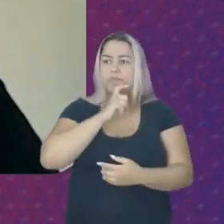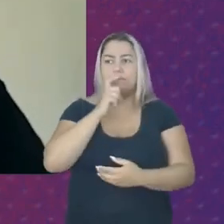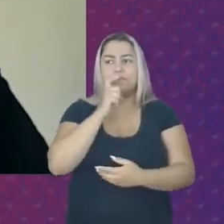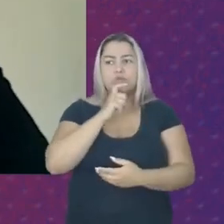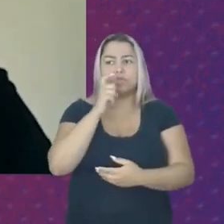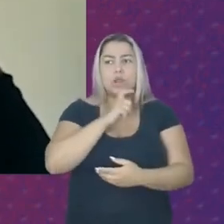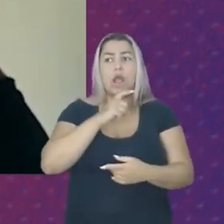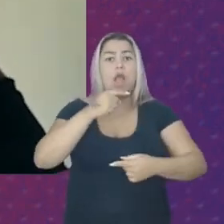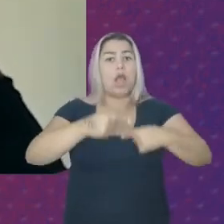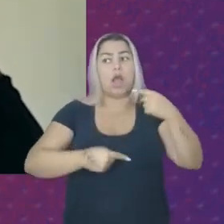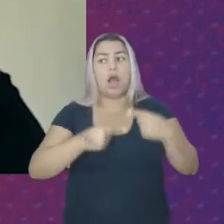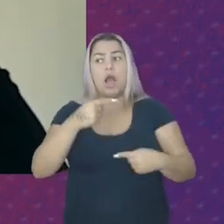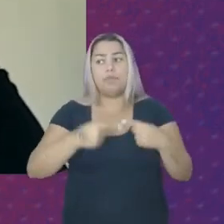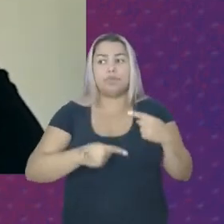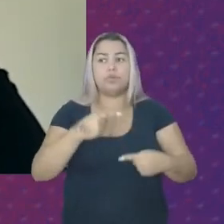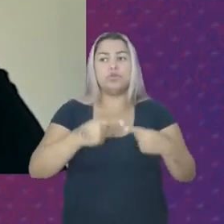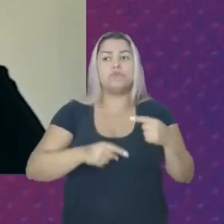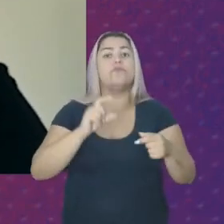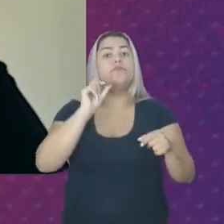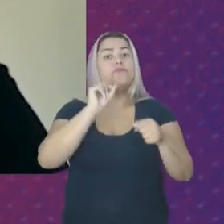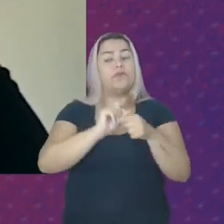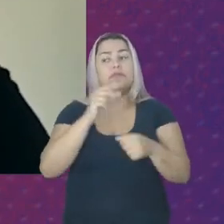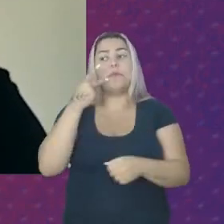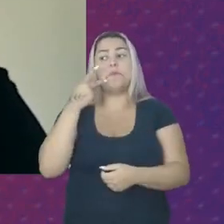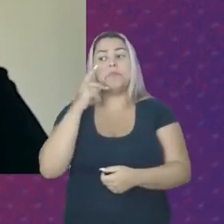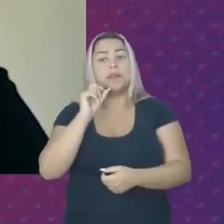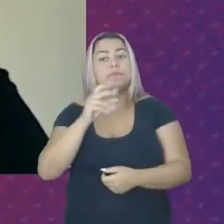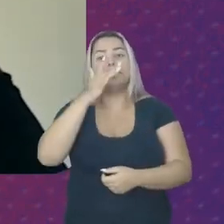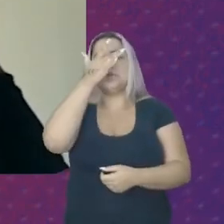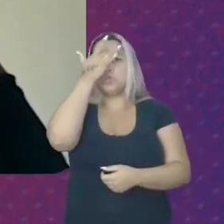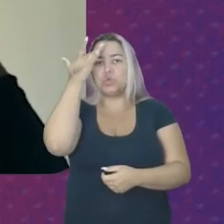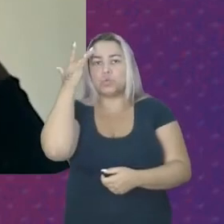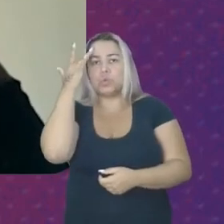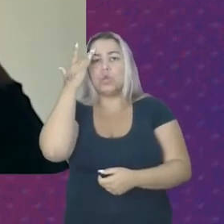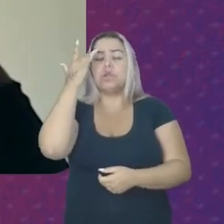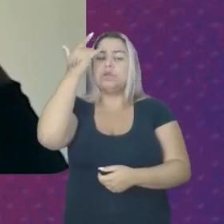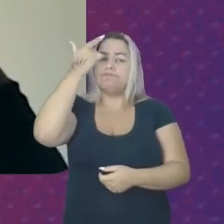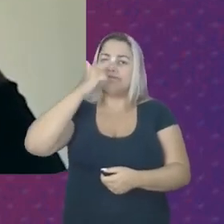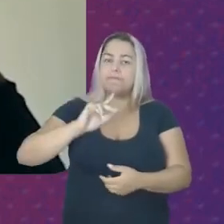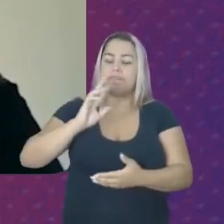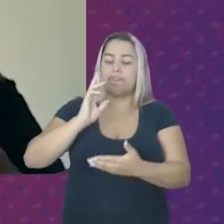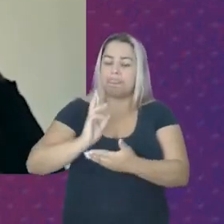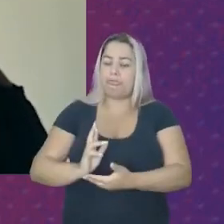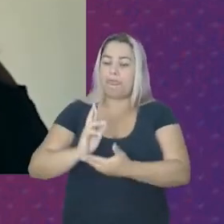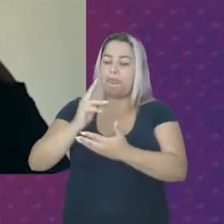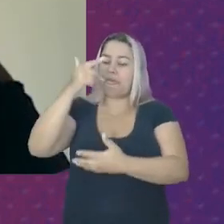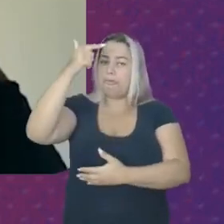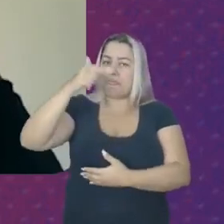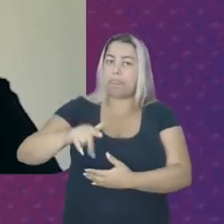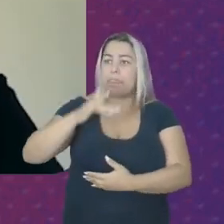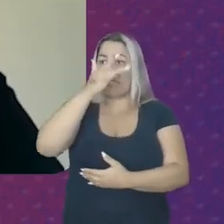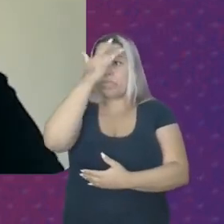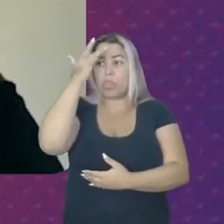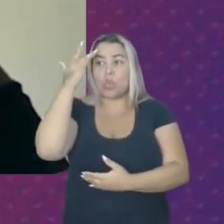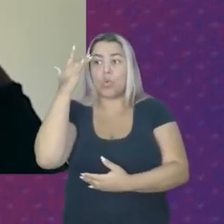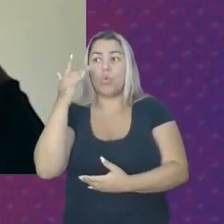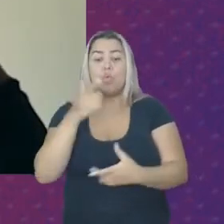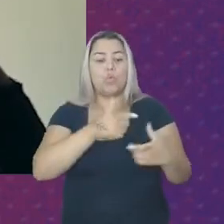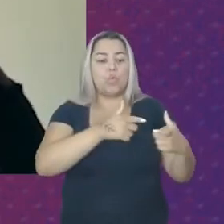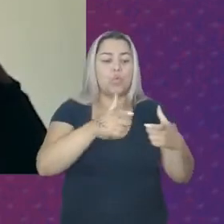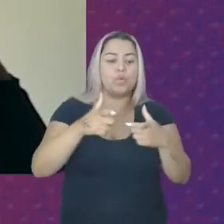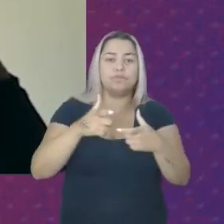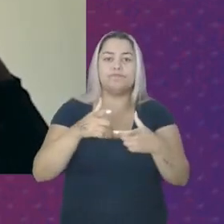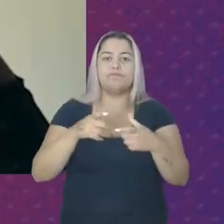A política foi feita para que pessoas que conseguem representar outras pessoas ocupem esse espaço. Se nós,